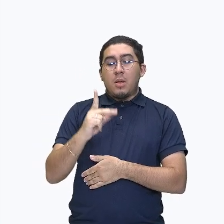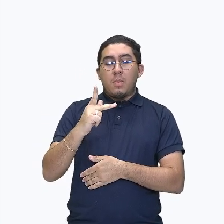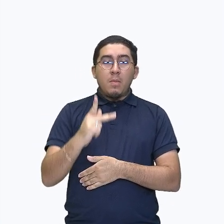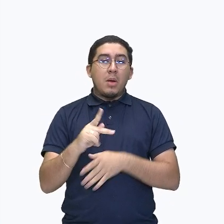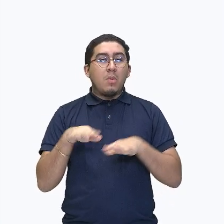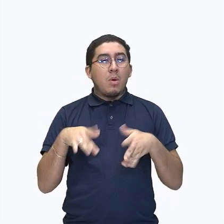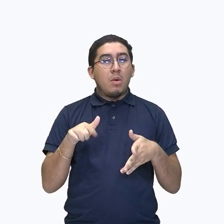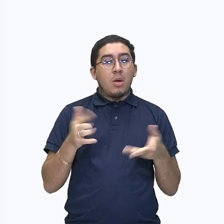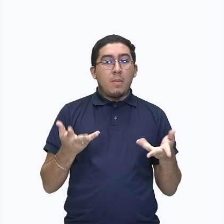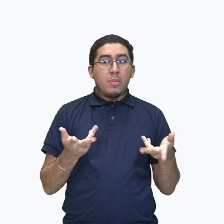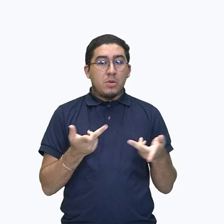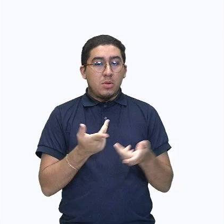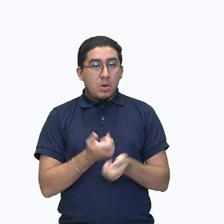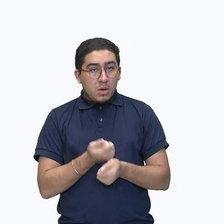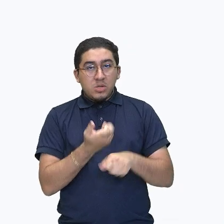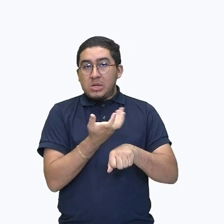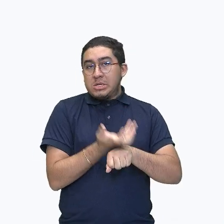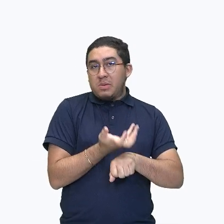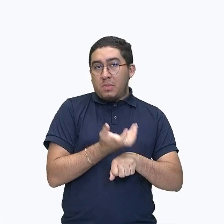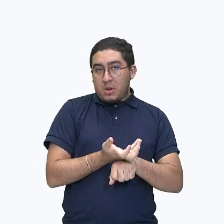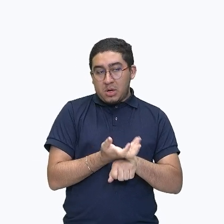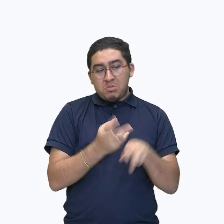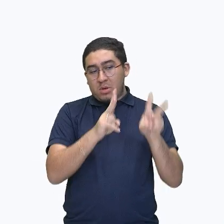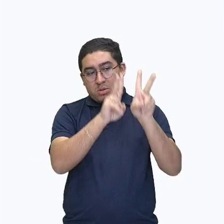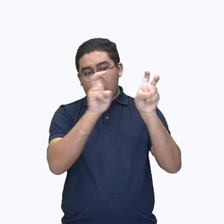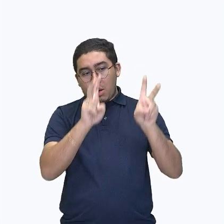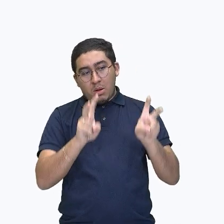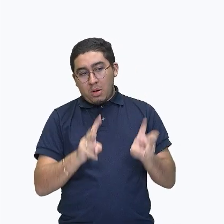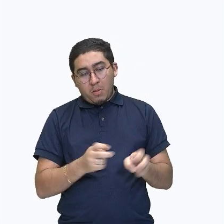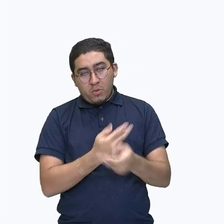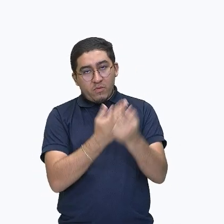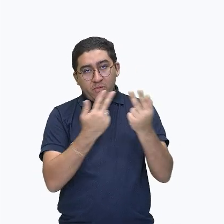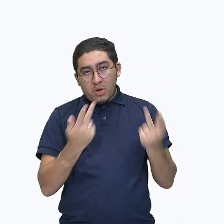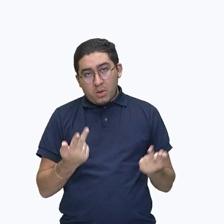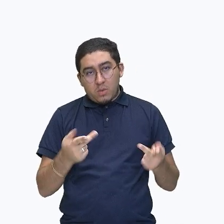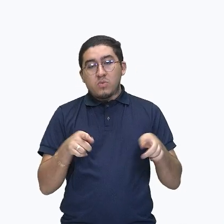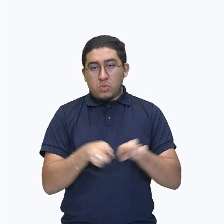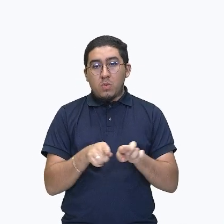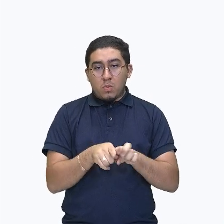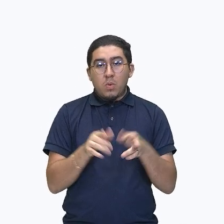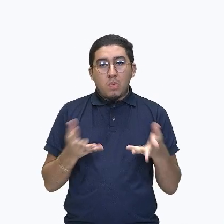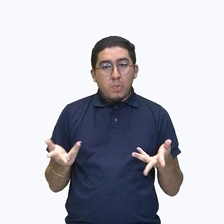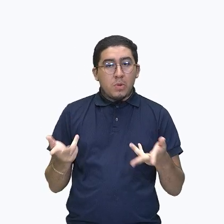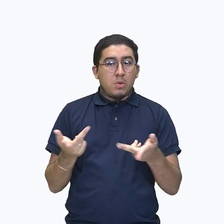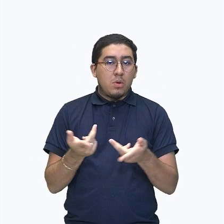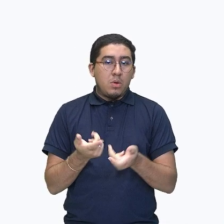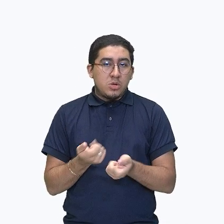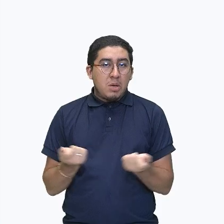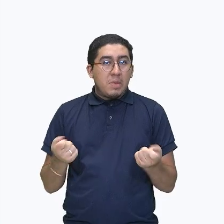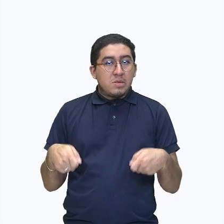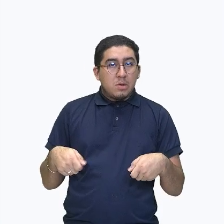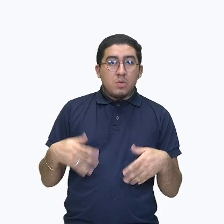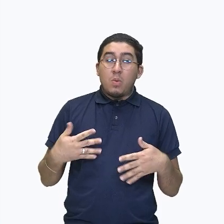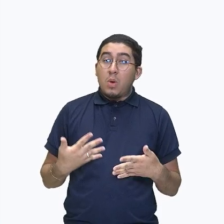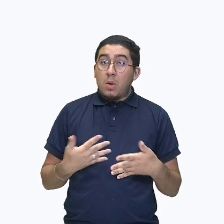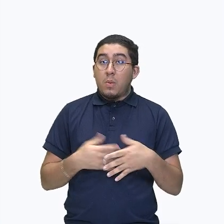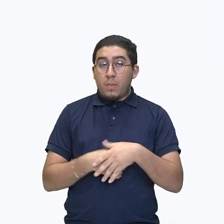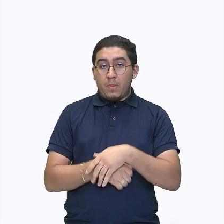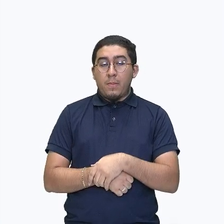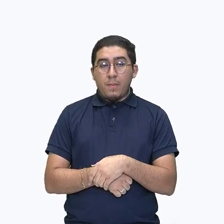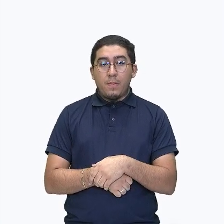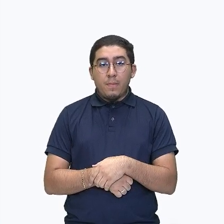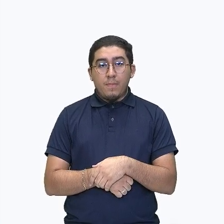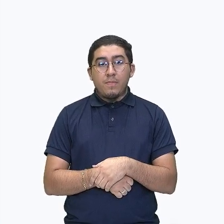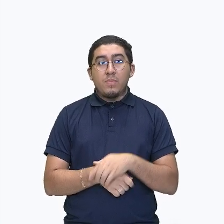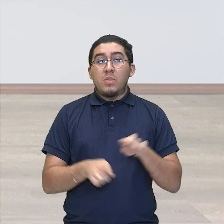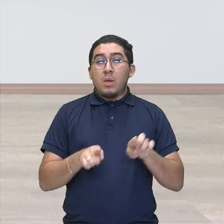habilidades, né, que aquele componente curricular deseja desenvolver, quais são as competências, vão falar um pouco sobre os conteúdos